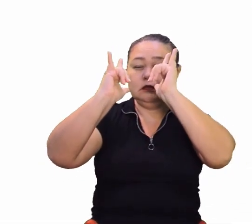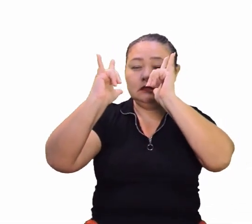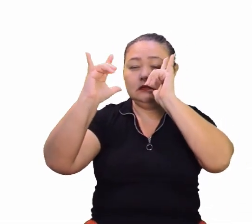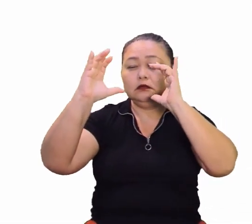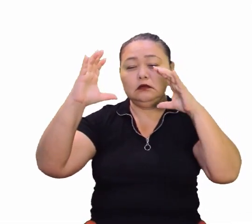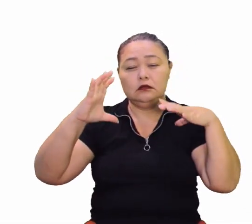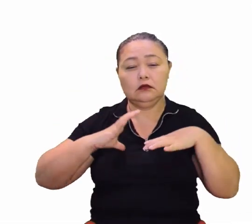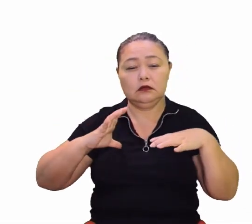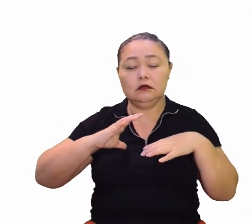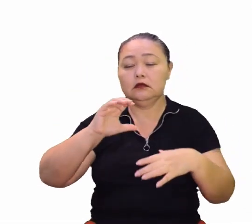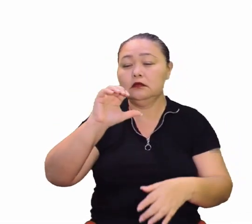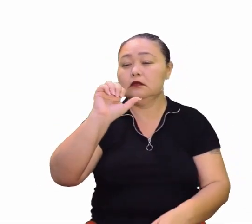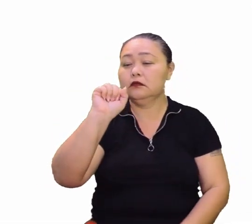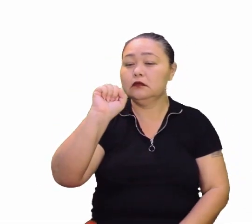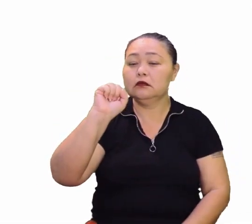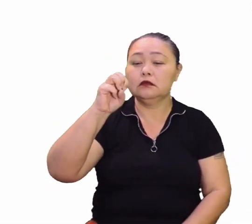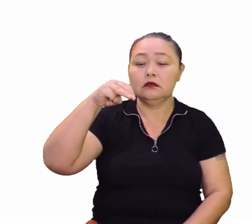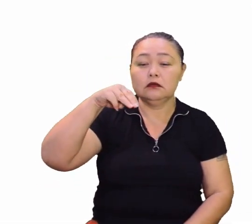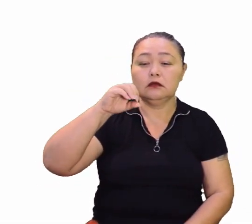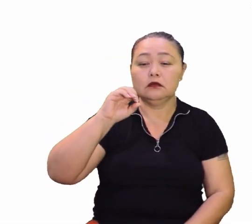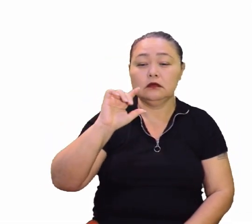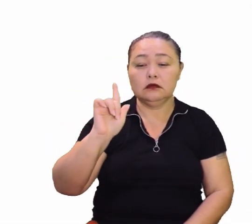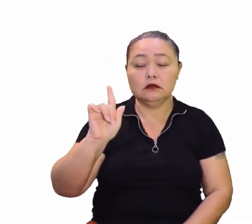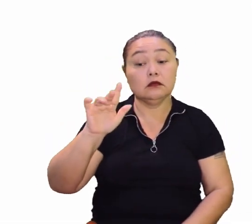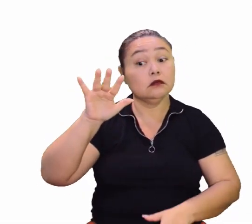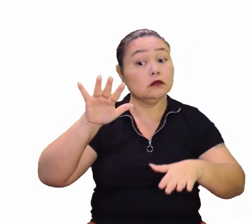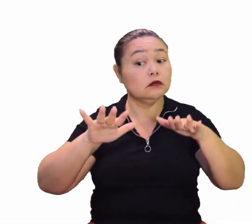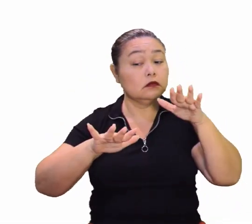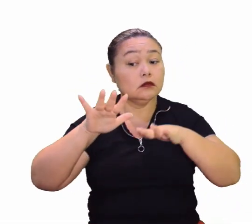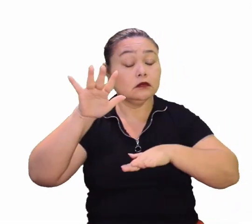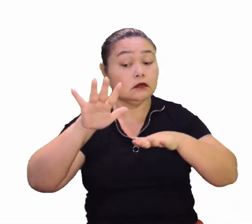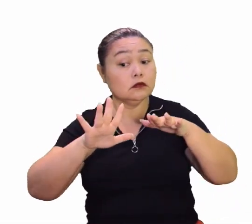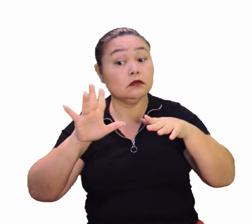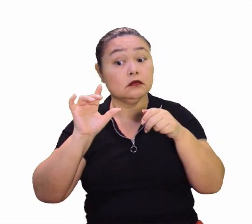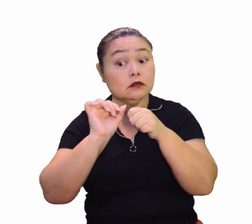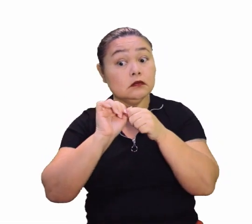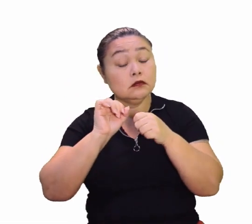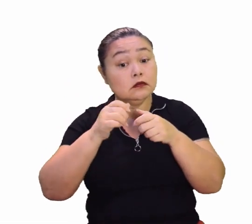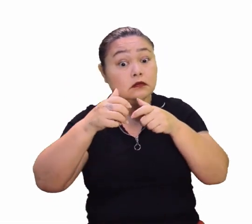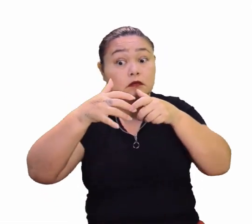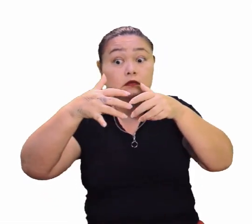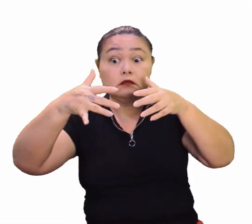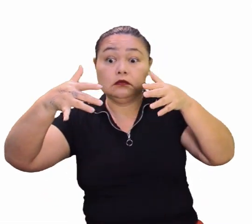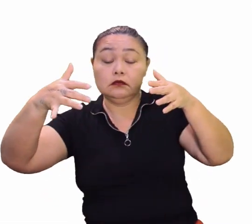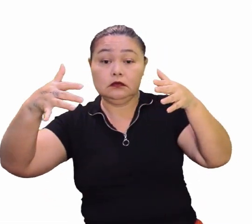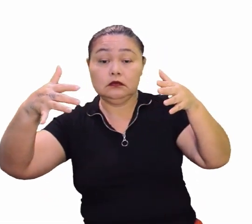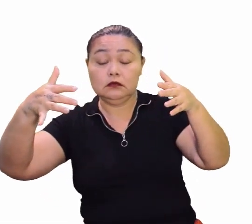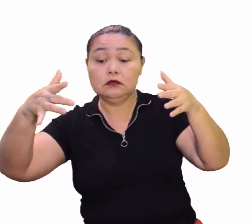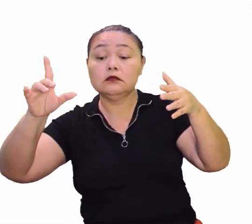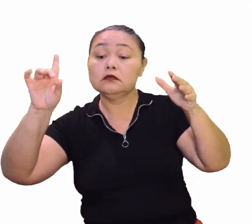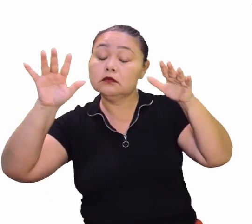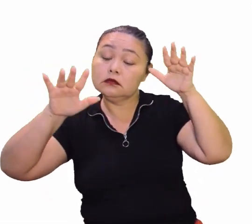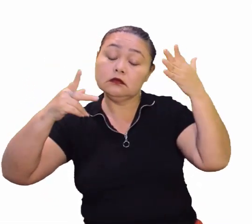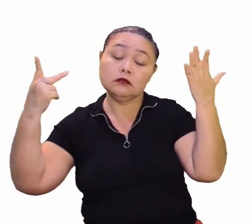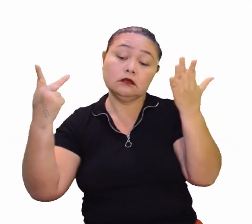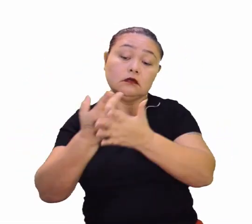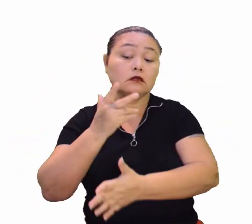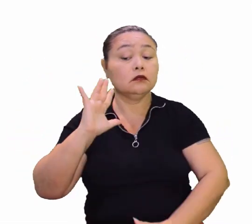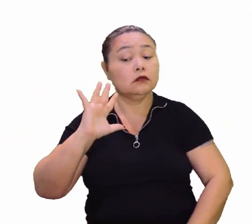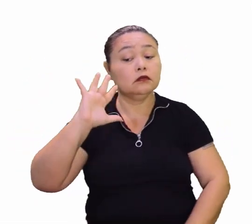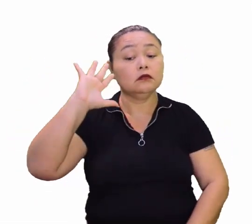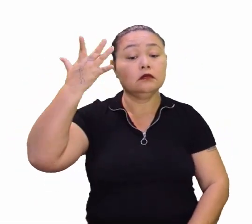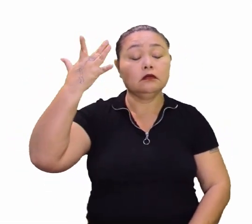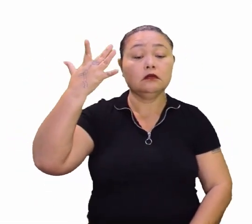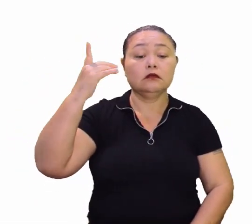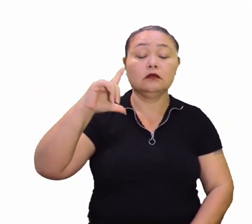é chamada aí de smog. E dependendo da intensidade, pode, de repente,